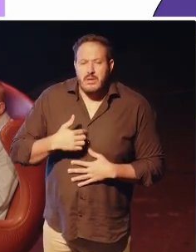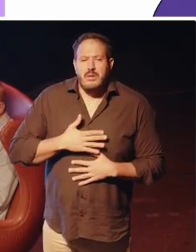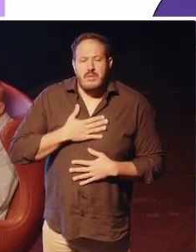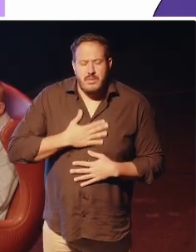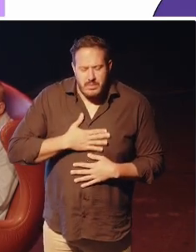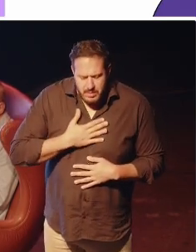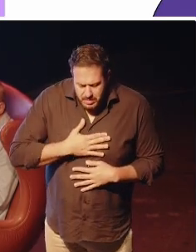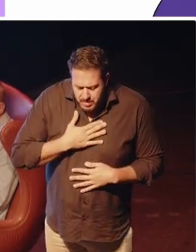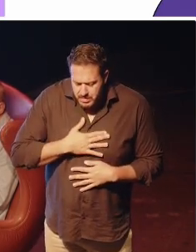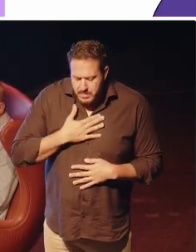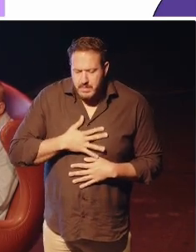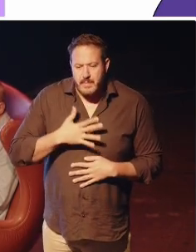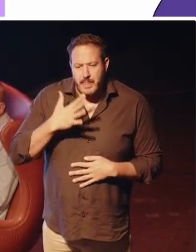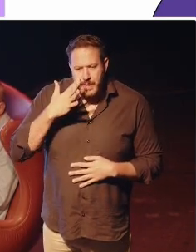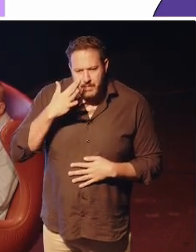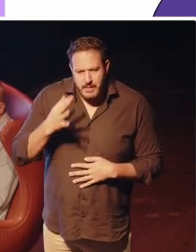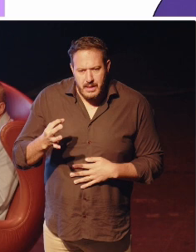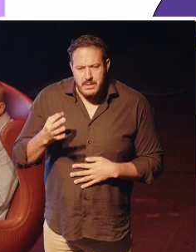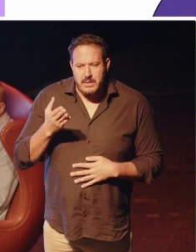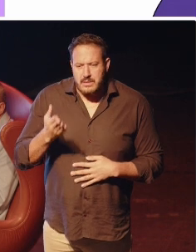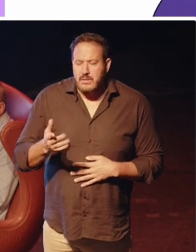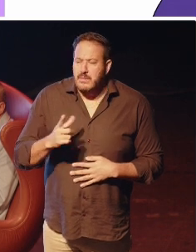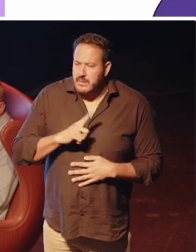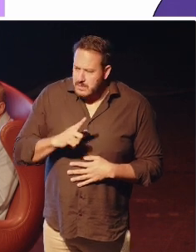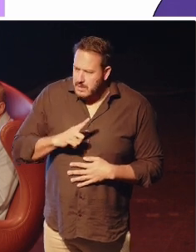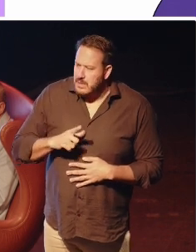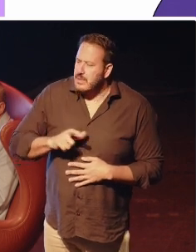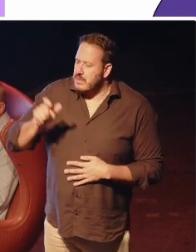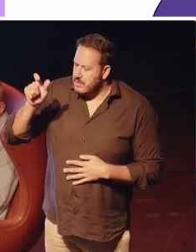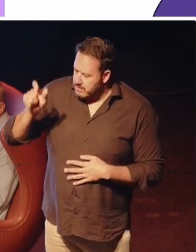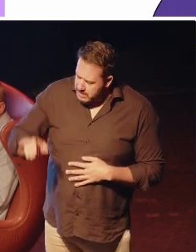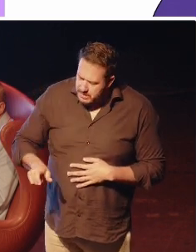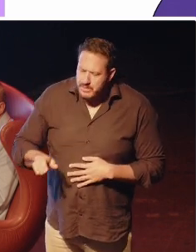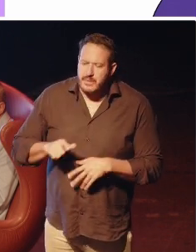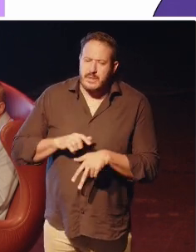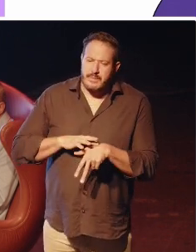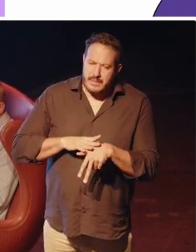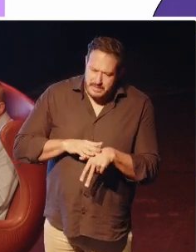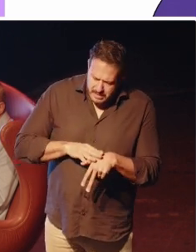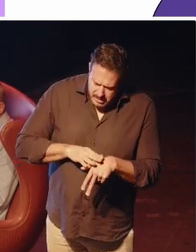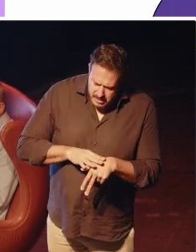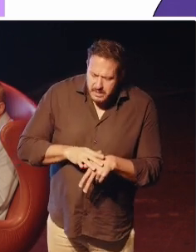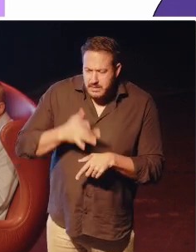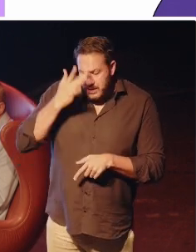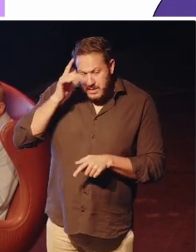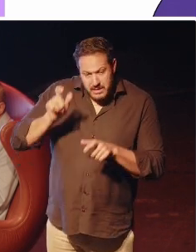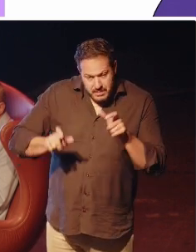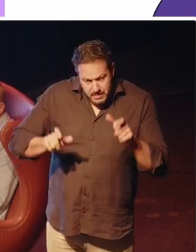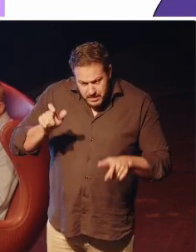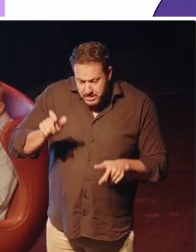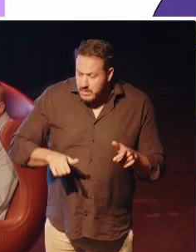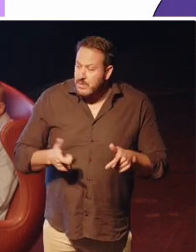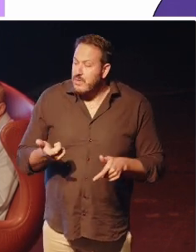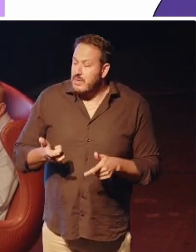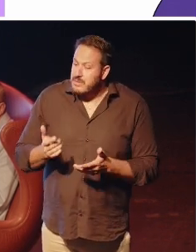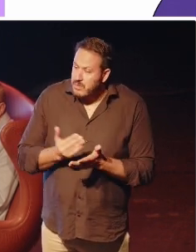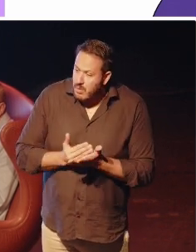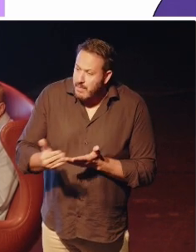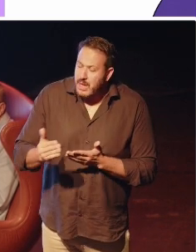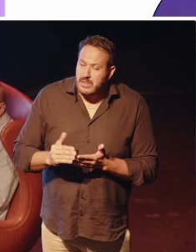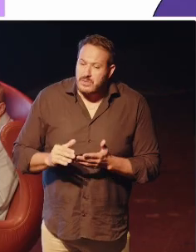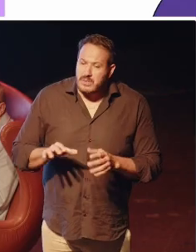atenção que tem pacientes, tem pessoas com doença de Alzheimer que têm um início